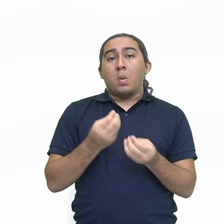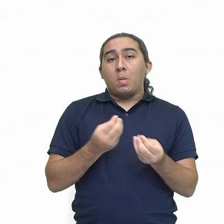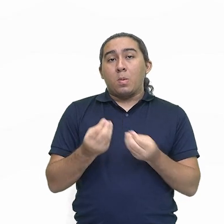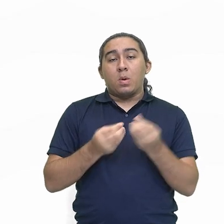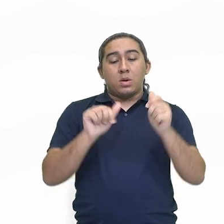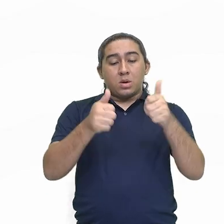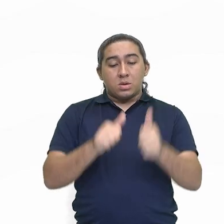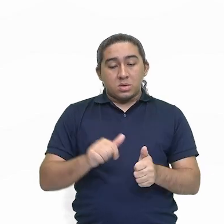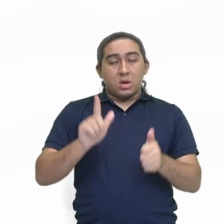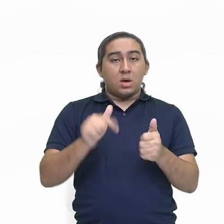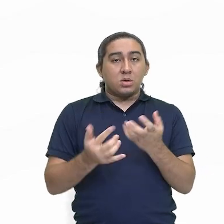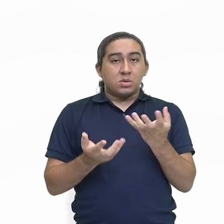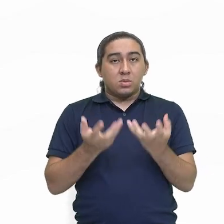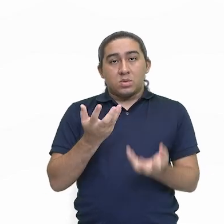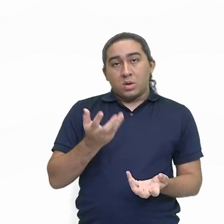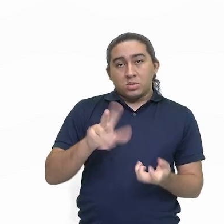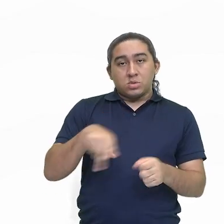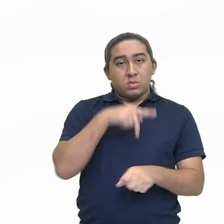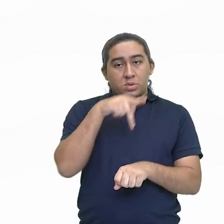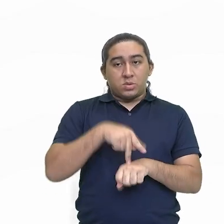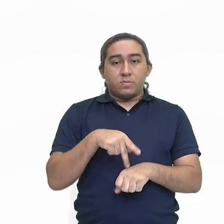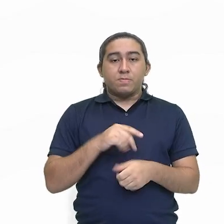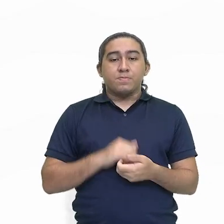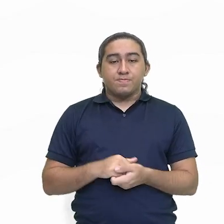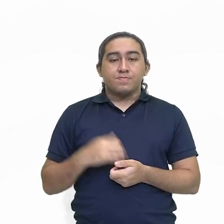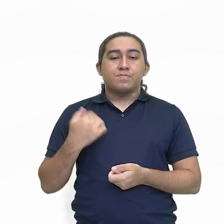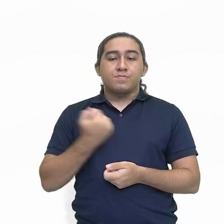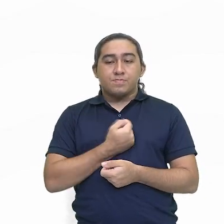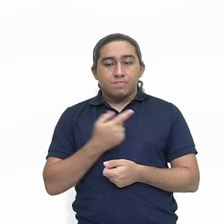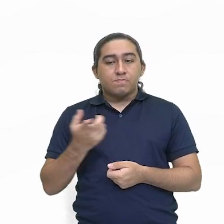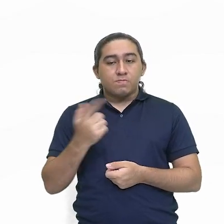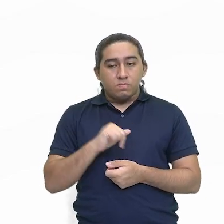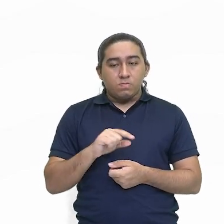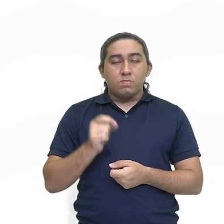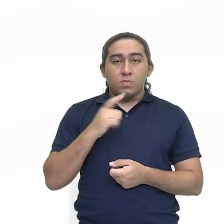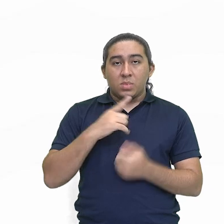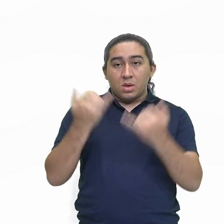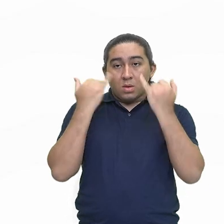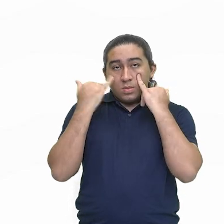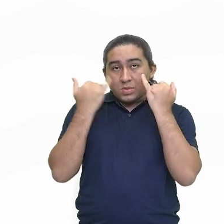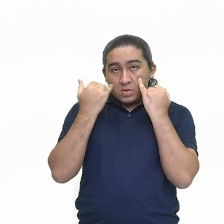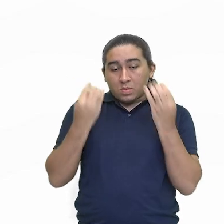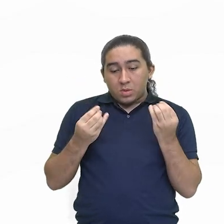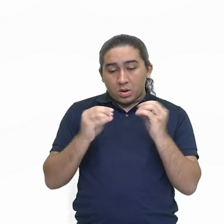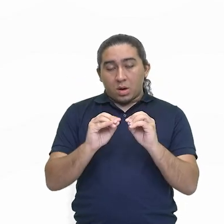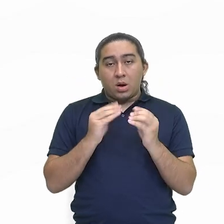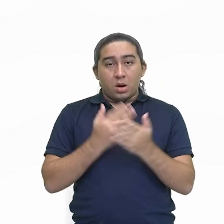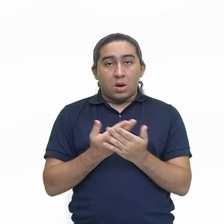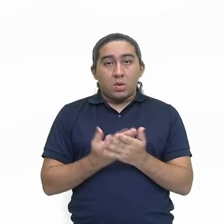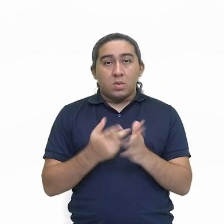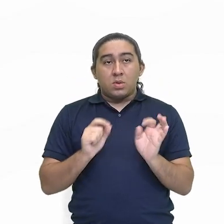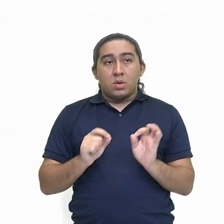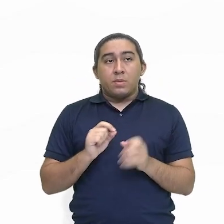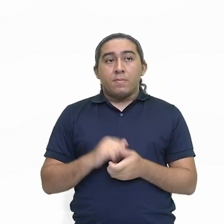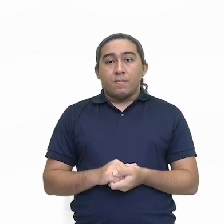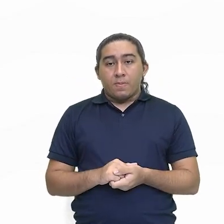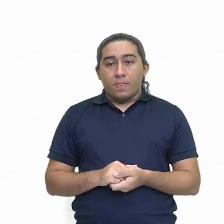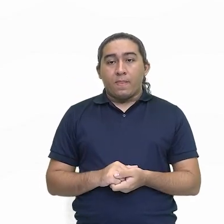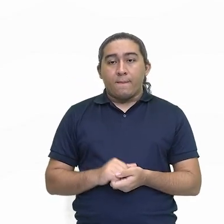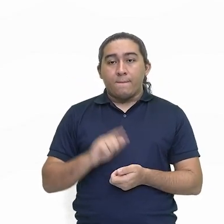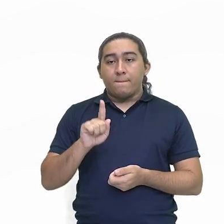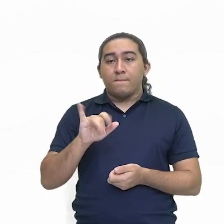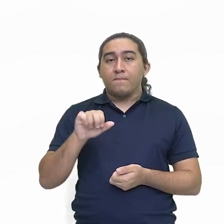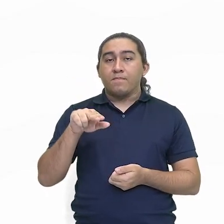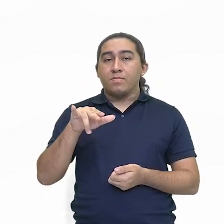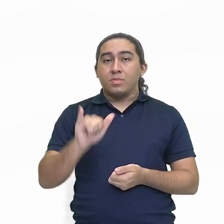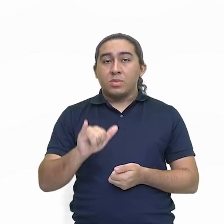a desigualdade nesse país. Então a gente vai pegar esses dados para esta aula, os dados de Gini, do índice